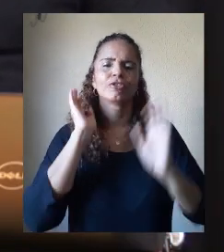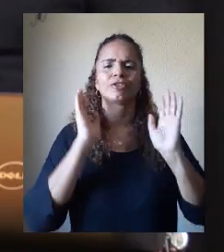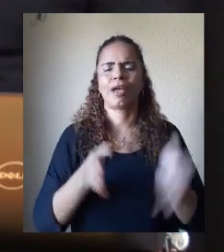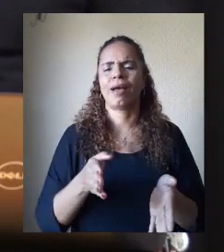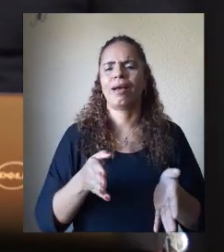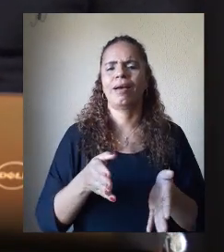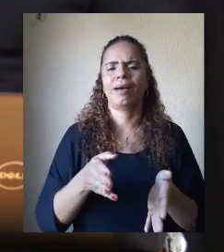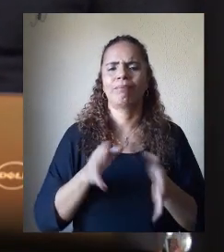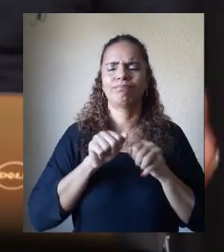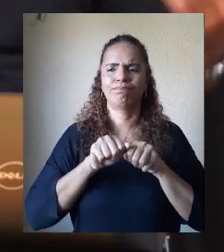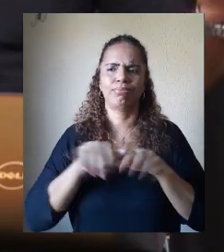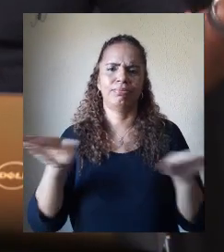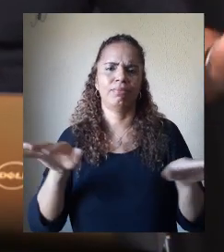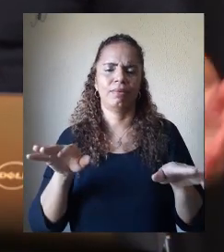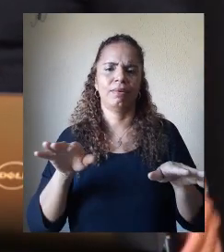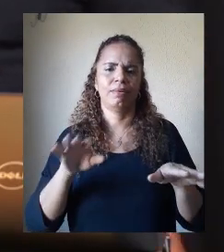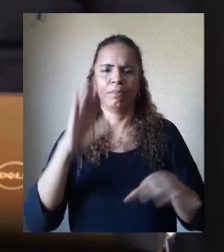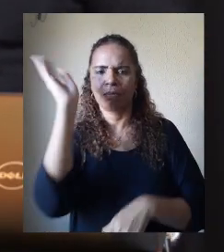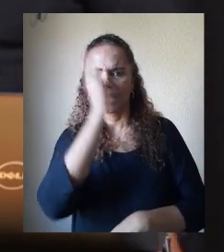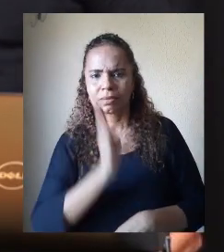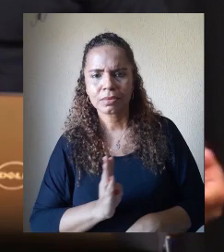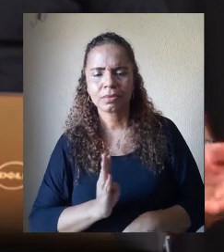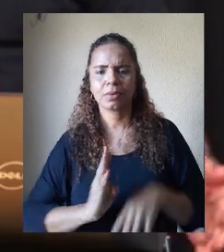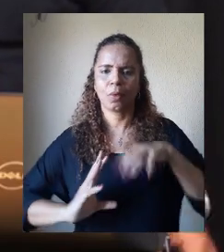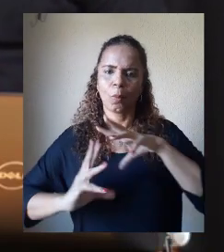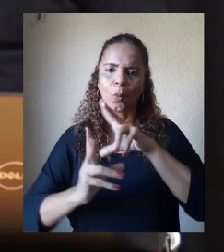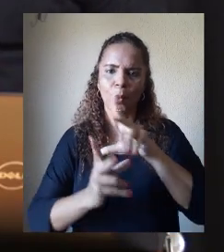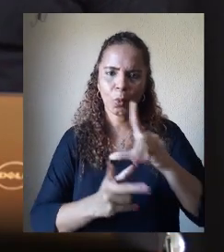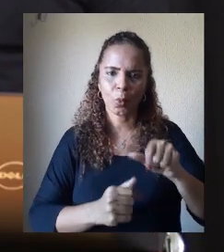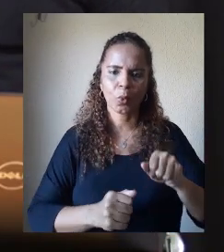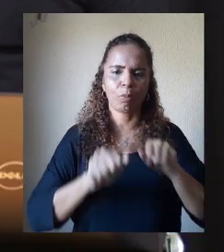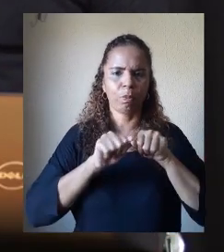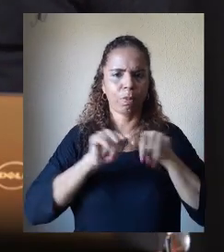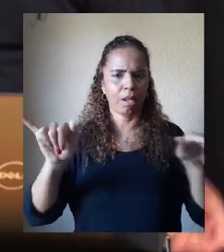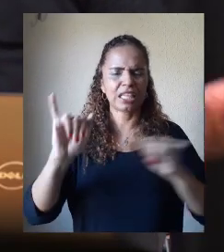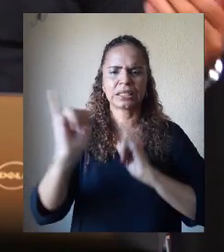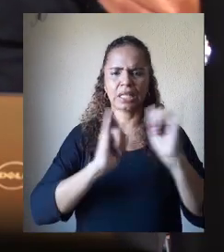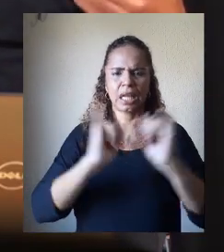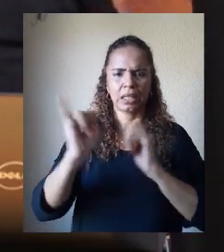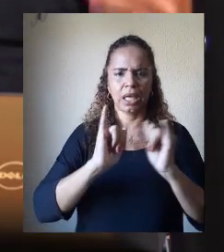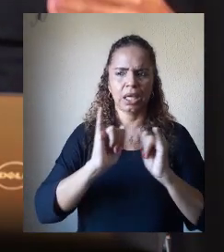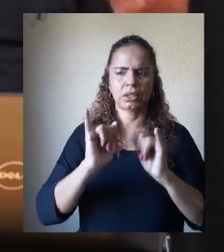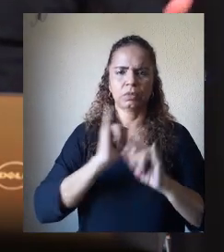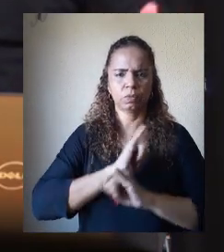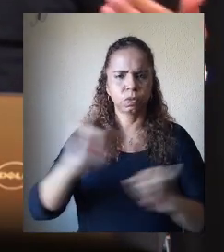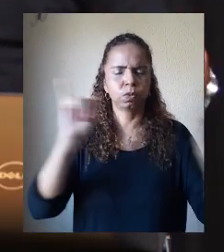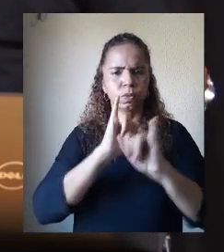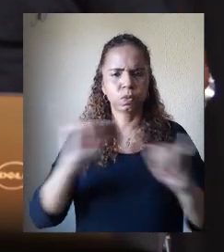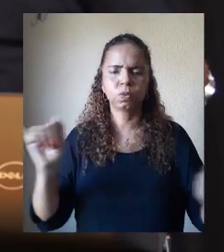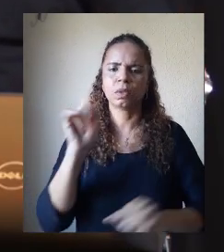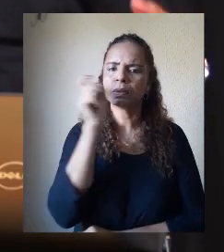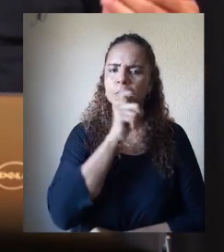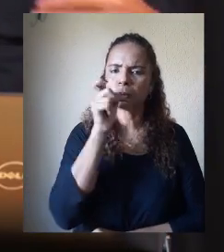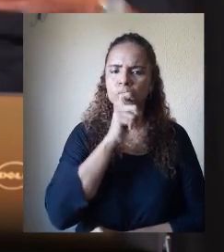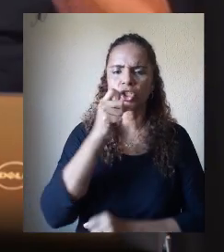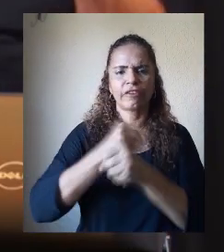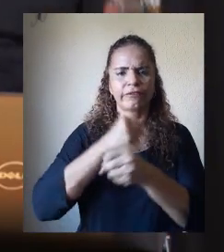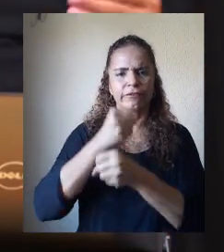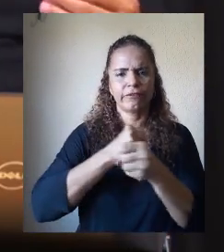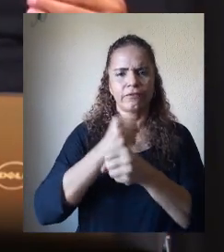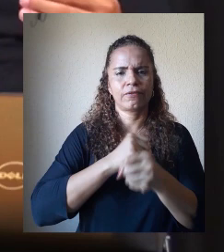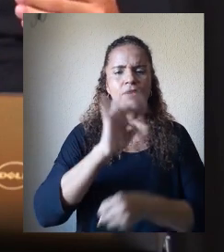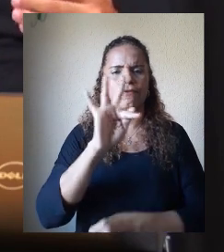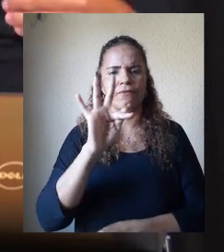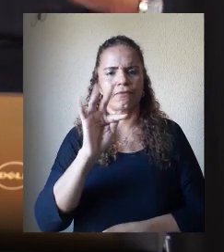aí no Brasil, não só no Brasil, mas no mundo também, aqui a gente tem passado por isso. Então é bom passar algumas informações que, dentro desse